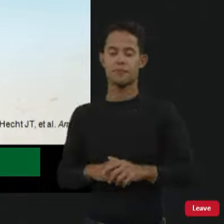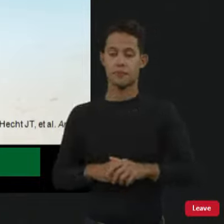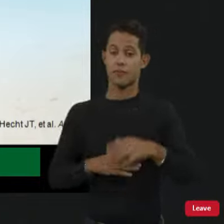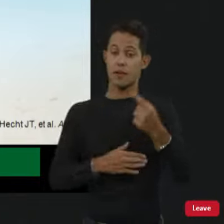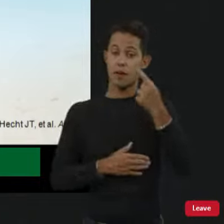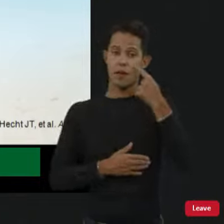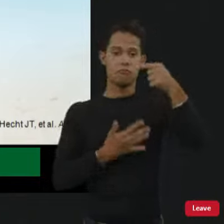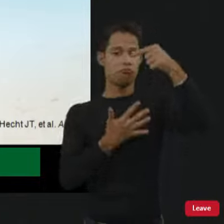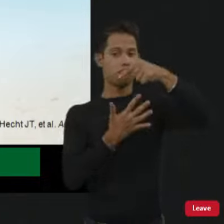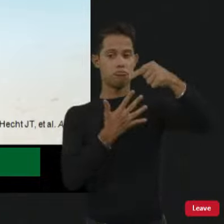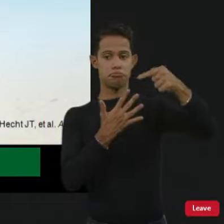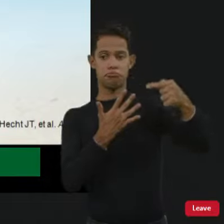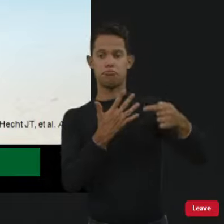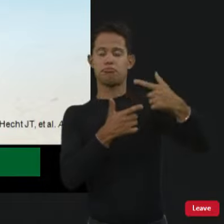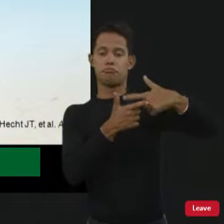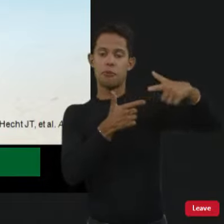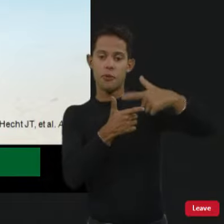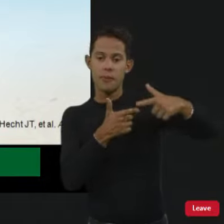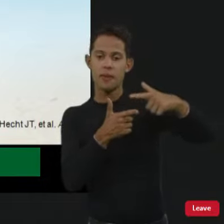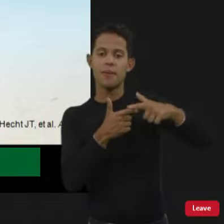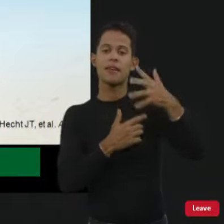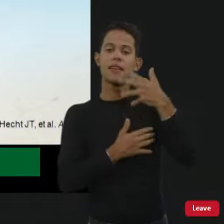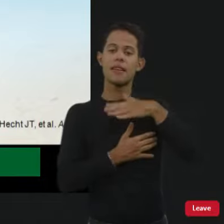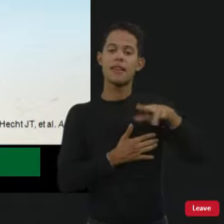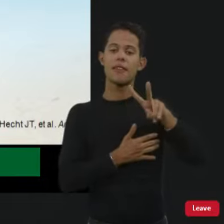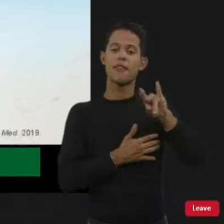poderão ter no decorrer da sua evolução.